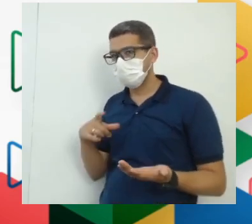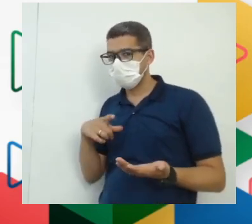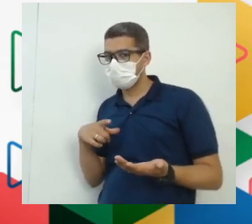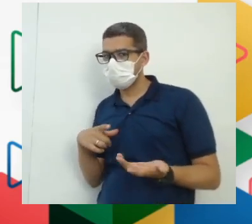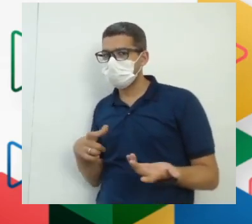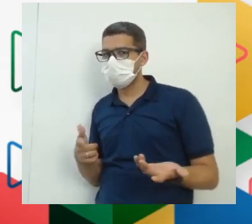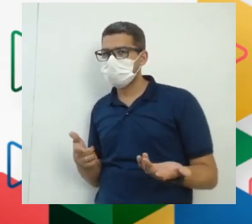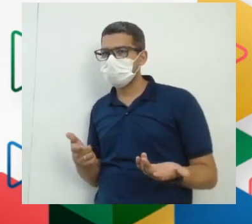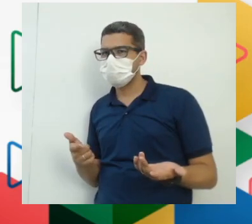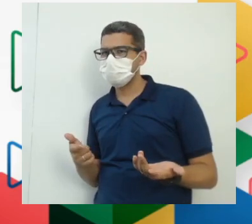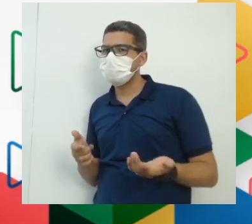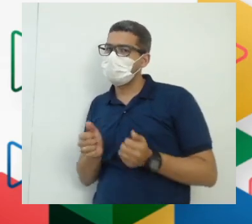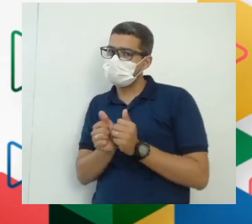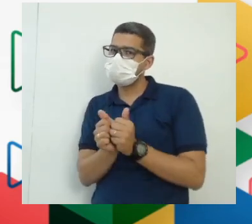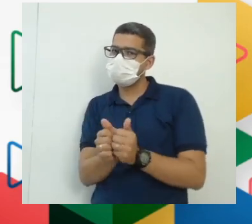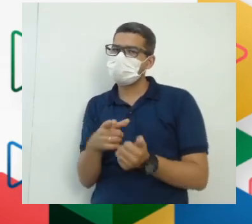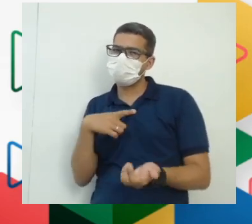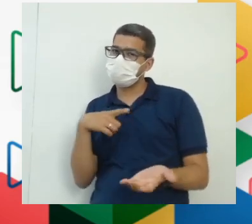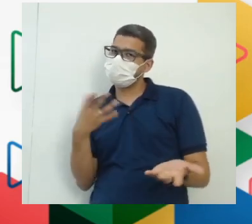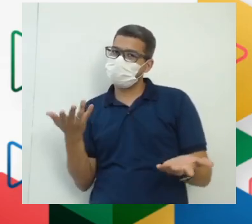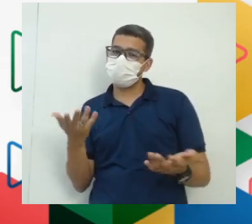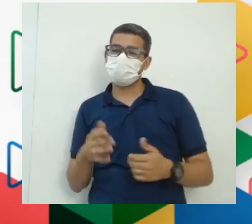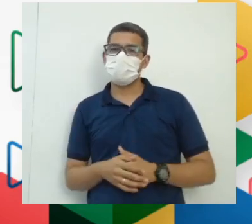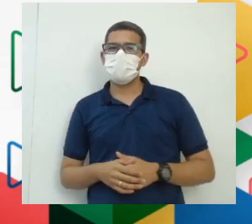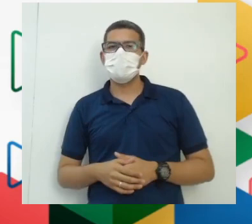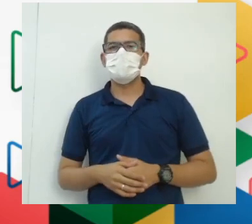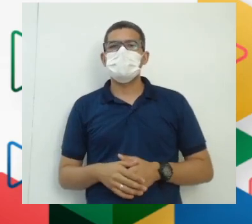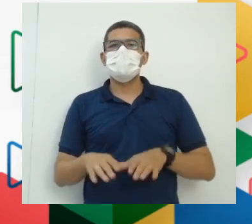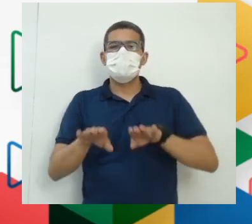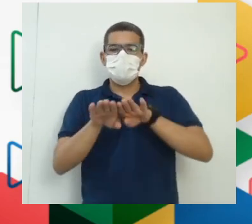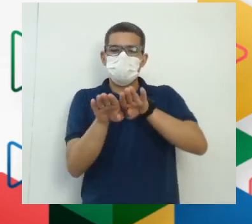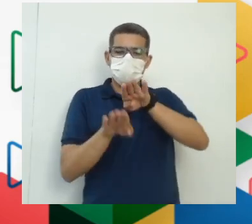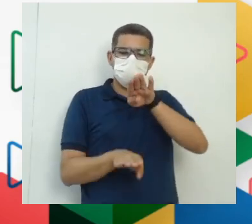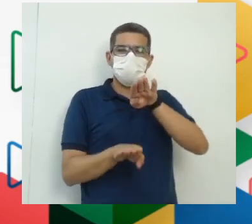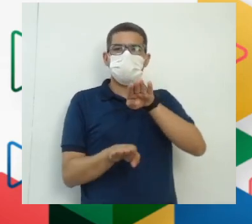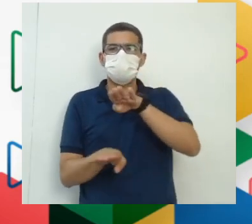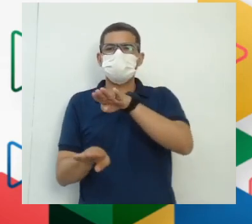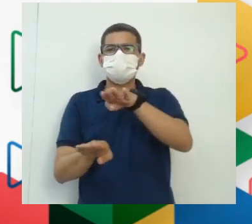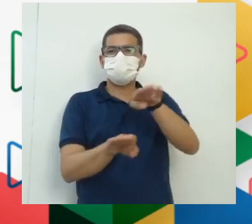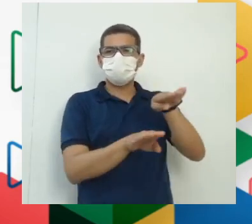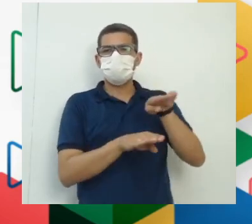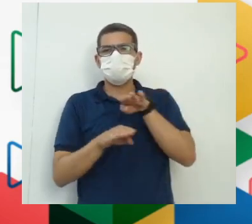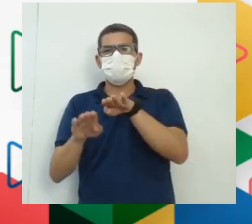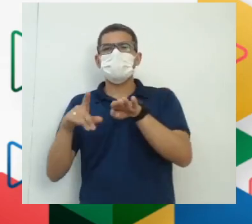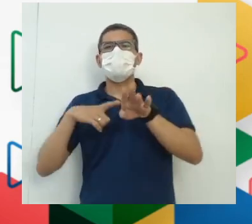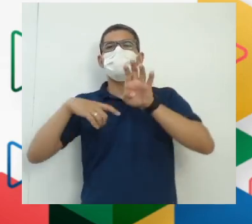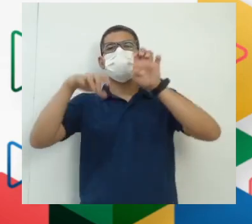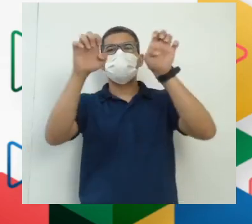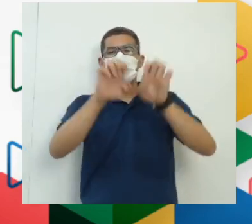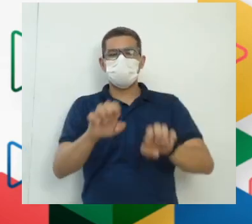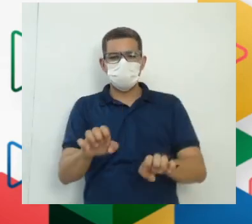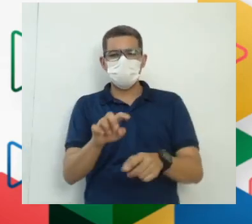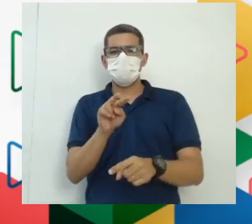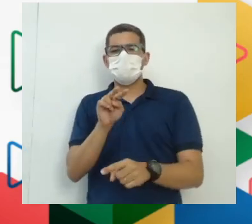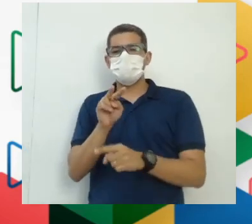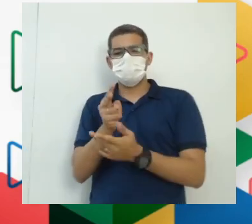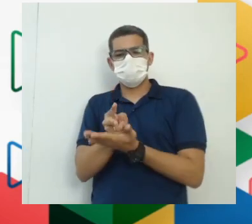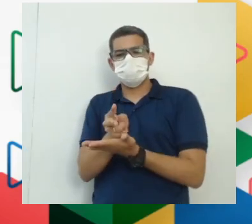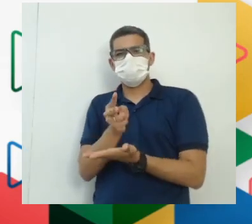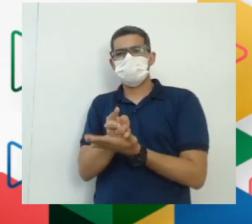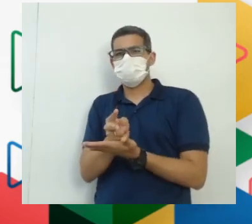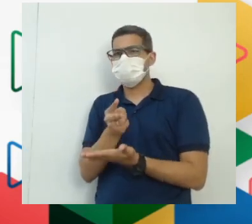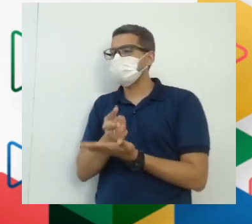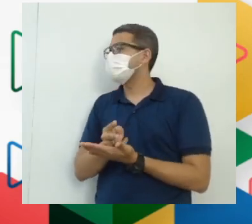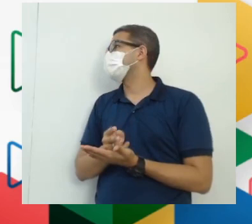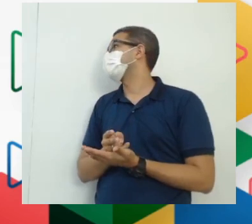aqui? Tem escravos, então não tem isso aí não. Desigual, ainda pautada por estruturas conservadoras.